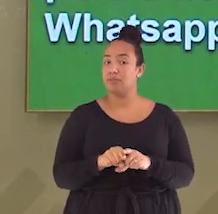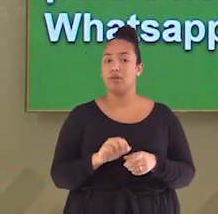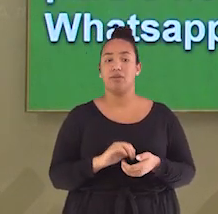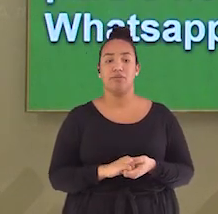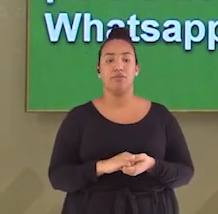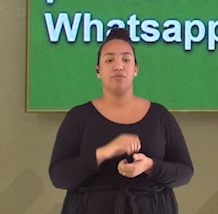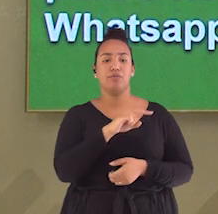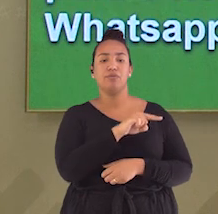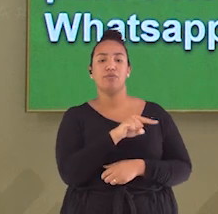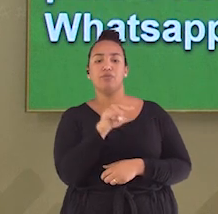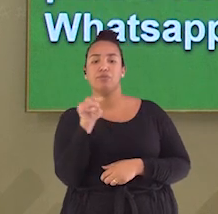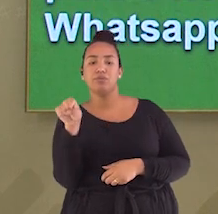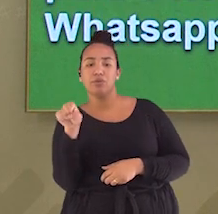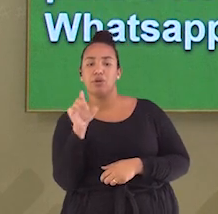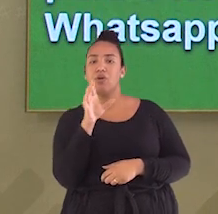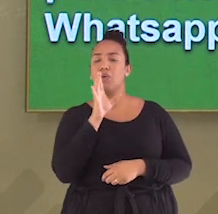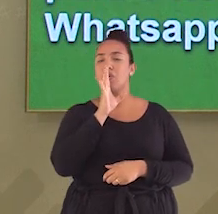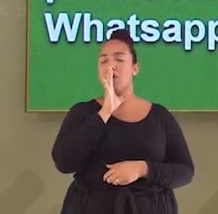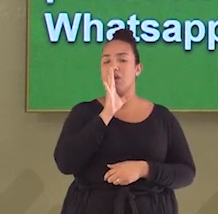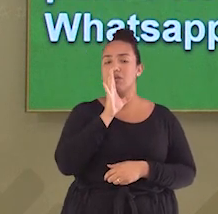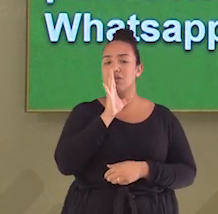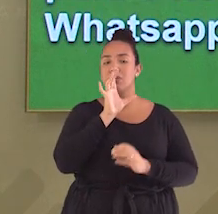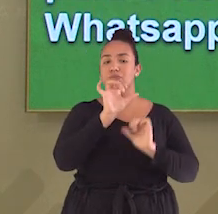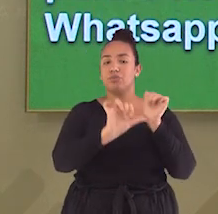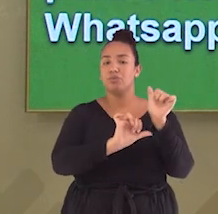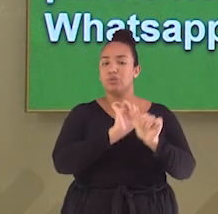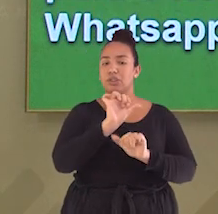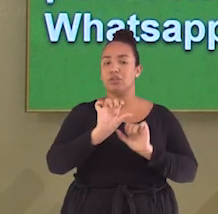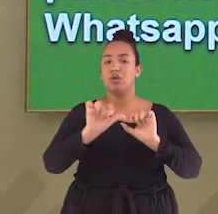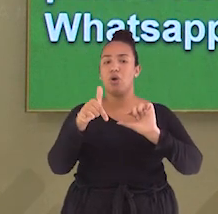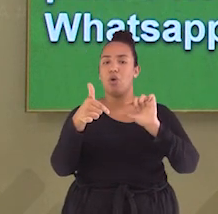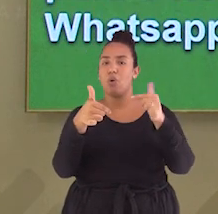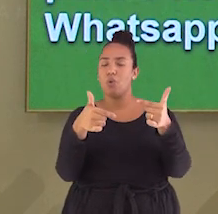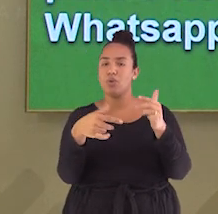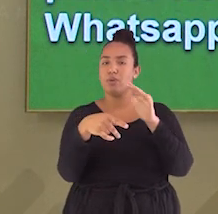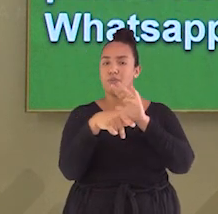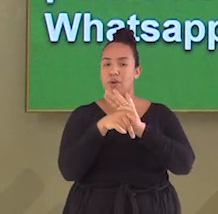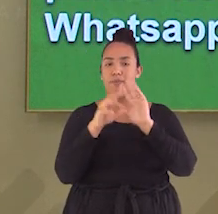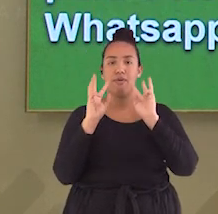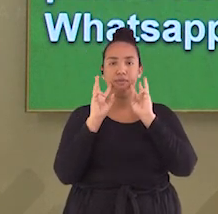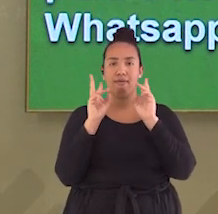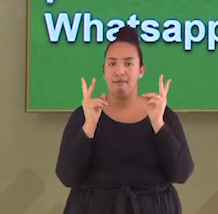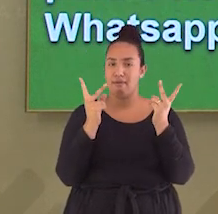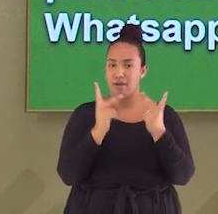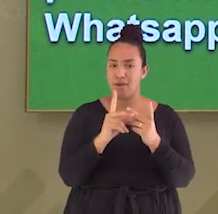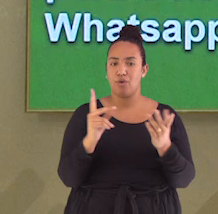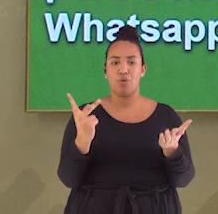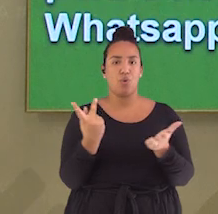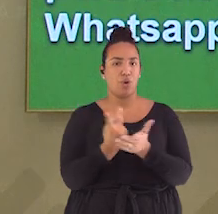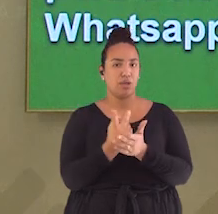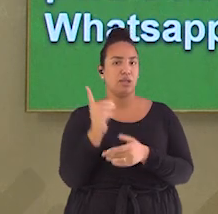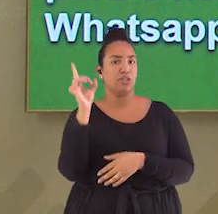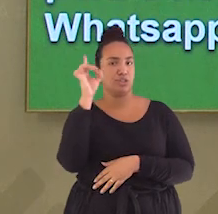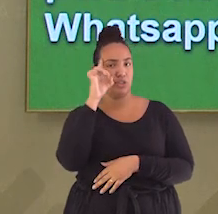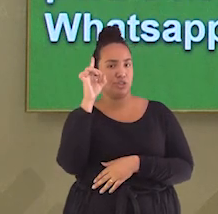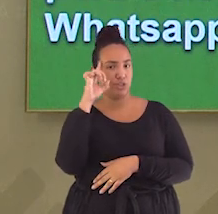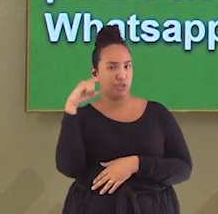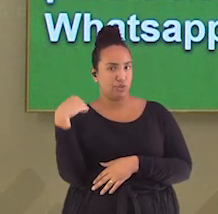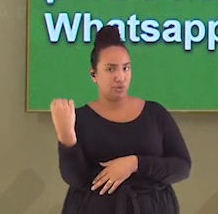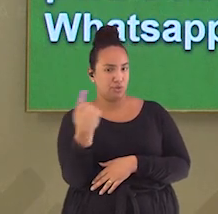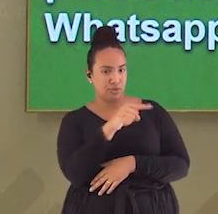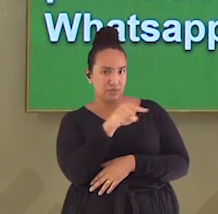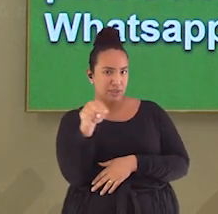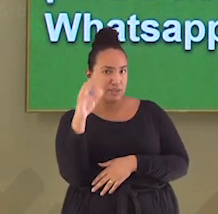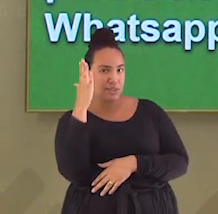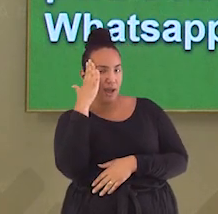você conhece outras mudanças de estado físico que acontecem no nosso cotidiano? Você sabe?